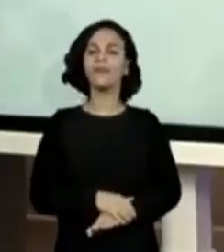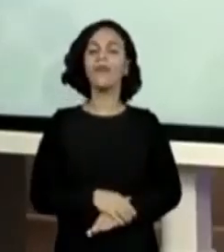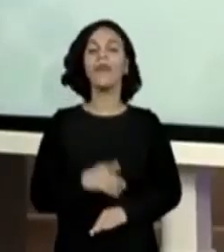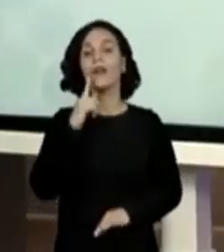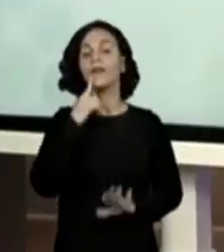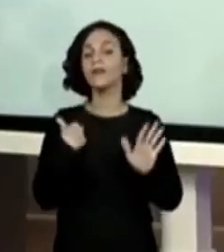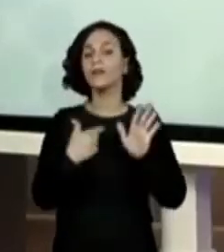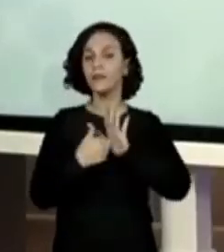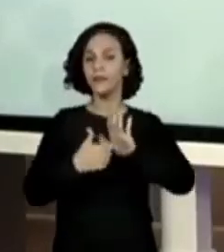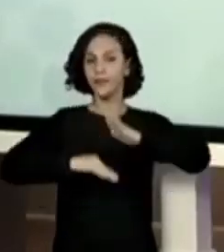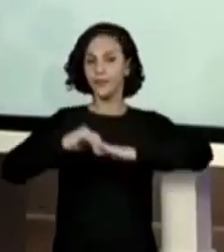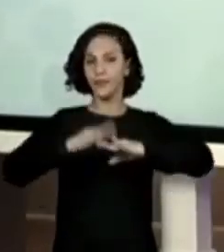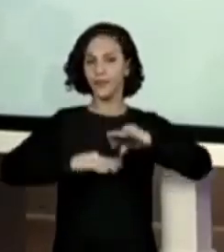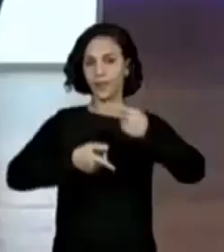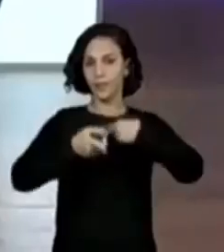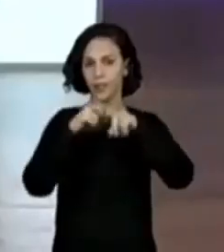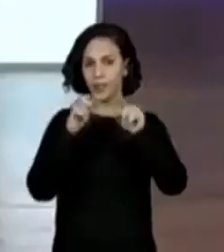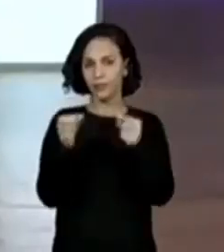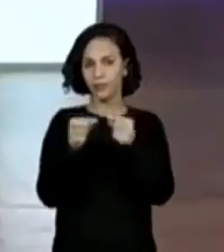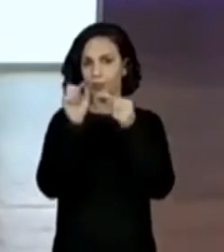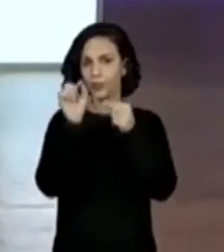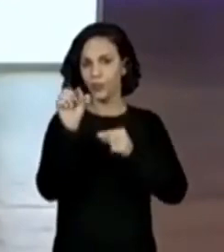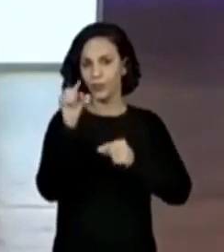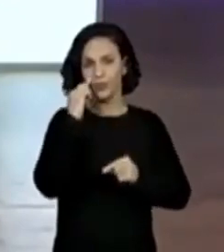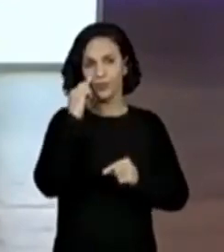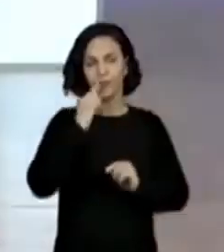a habilidade que a gente vai trabalhar, tá?